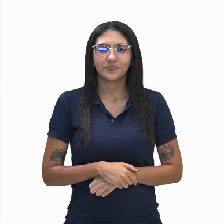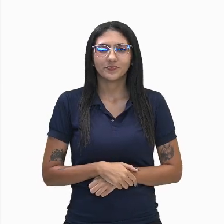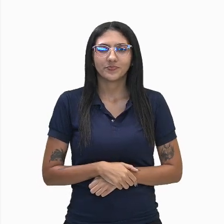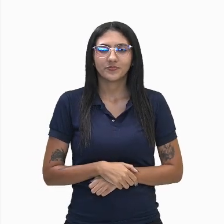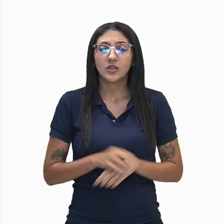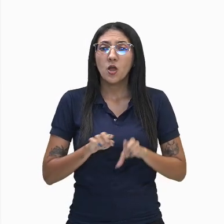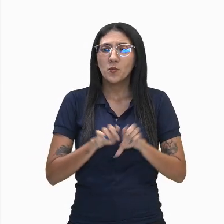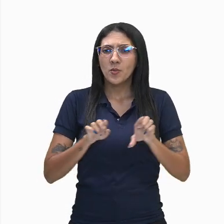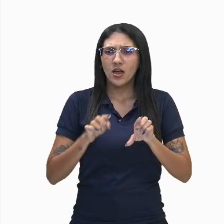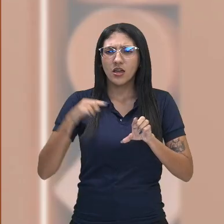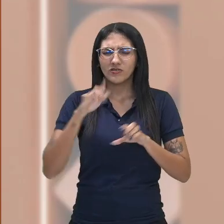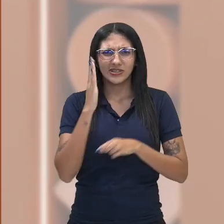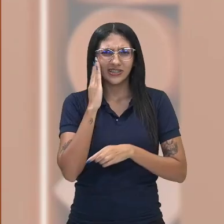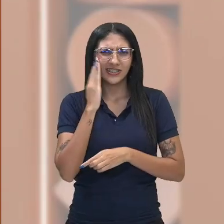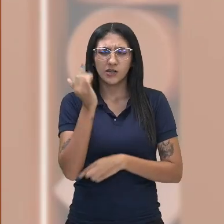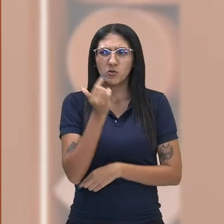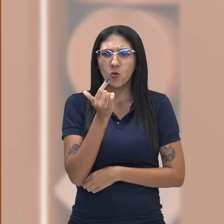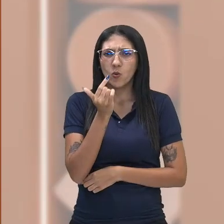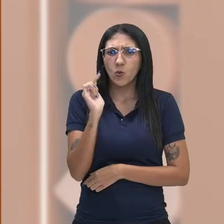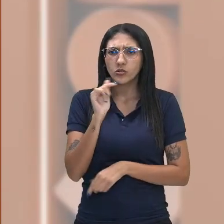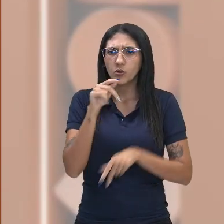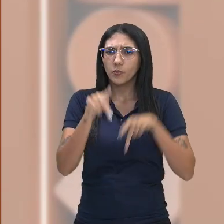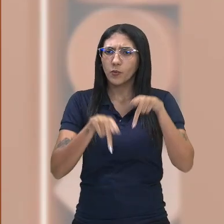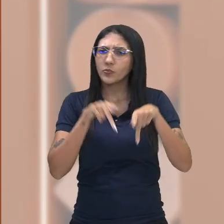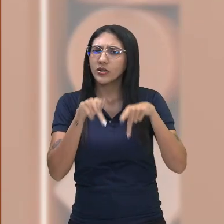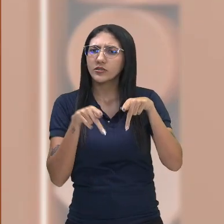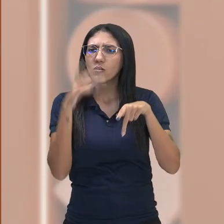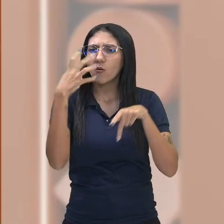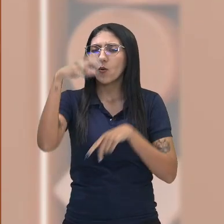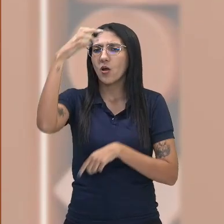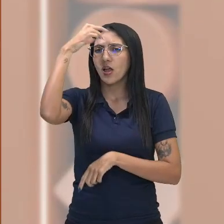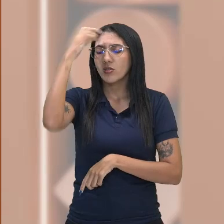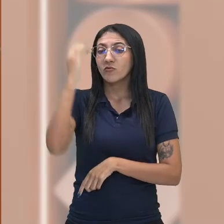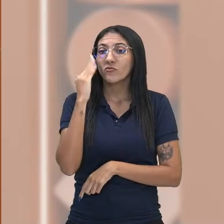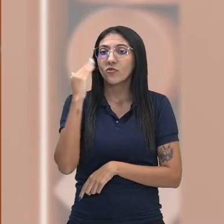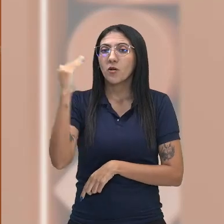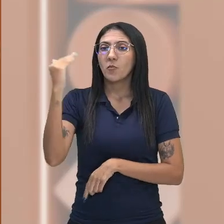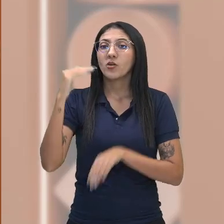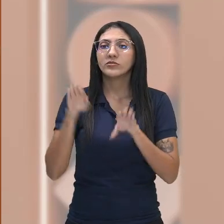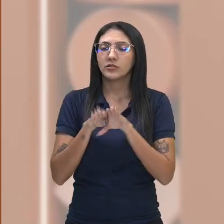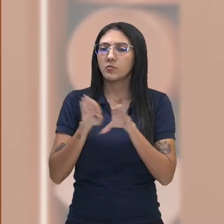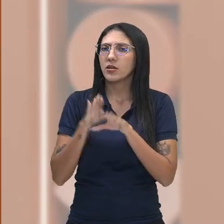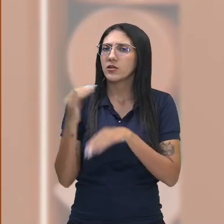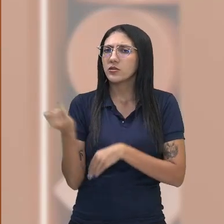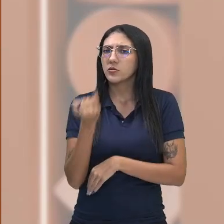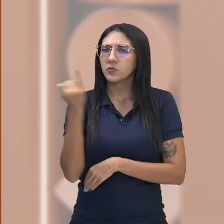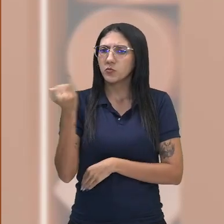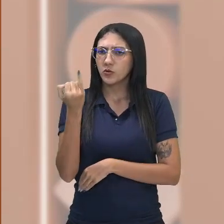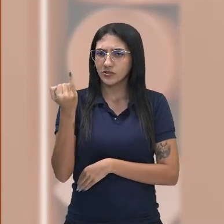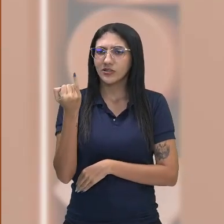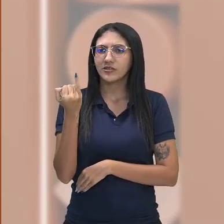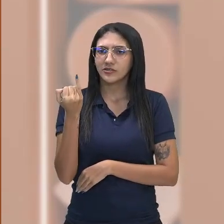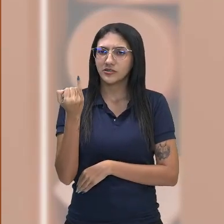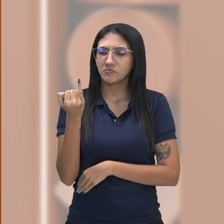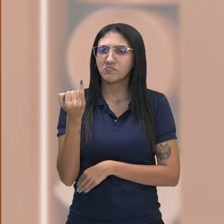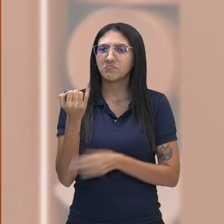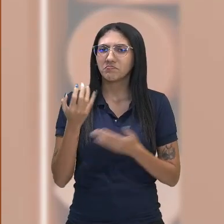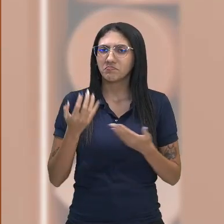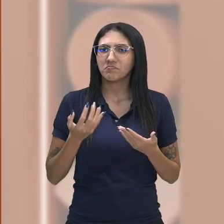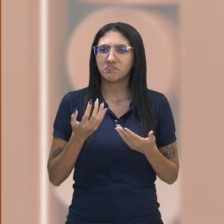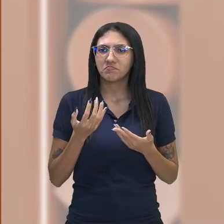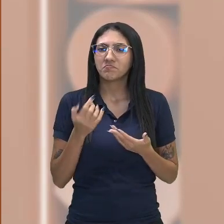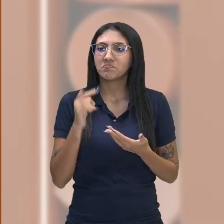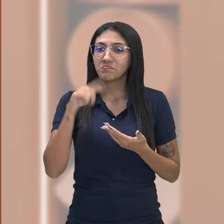povo ou uma outra civilização, um outro império que também se desenvolveu, que teve grande importância dentro do continente africano?